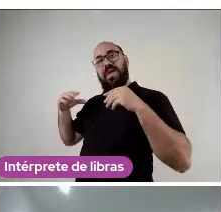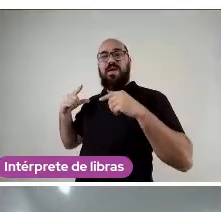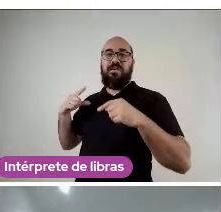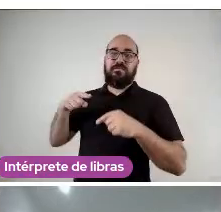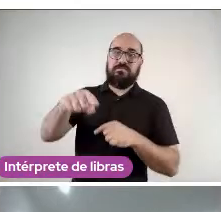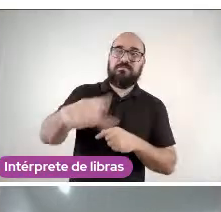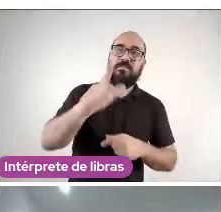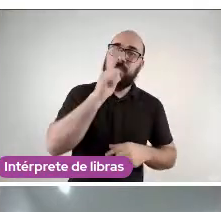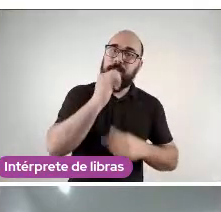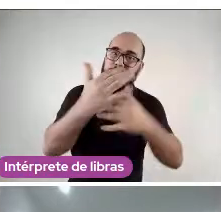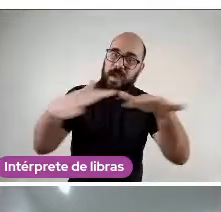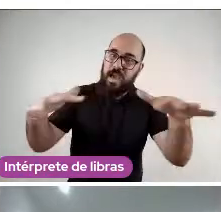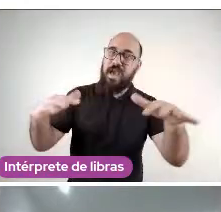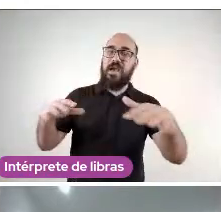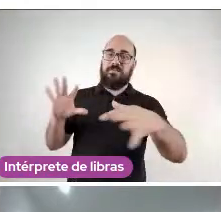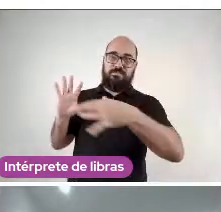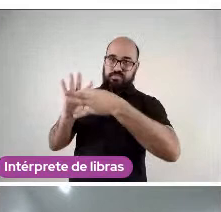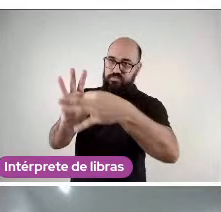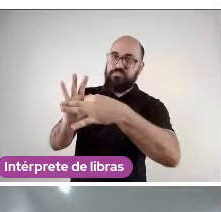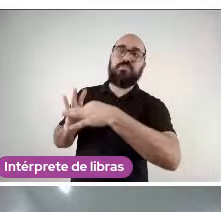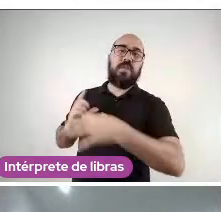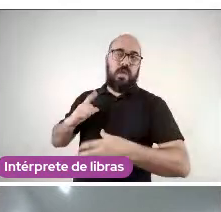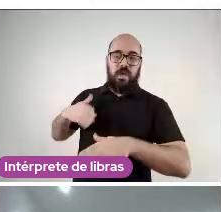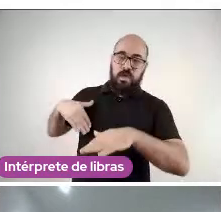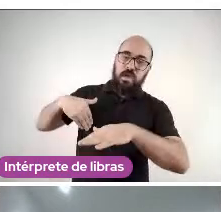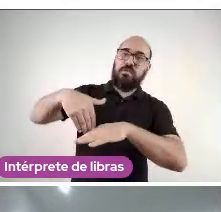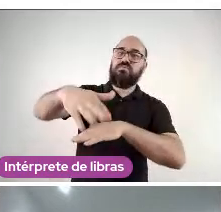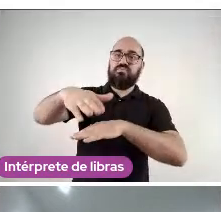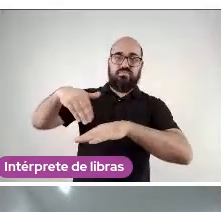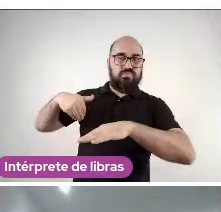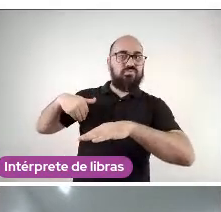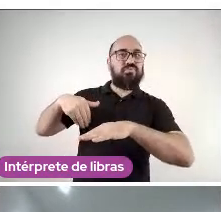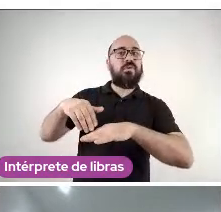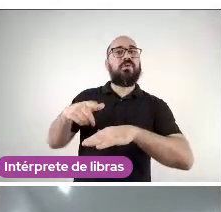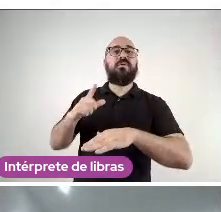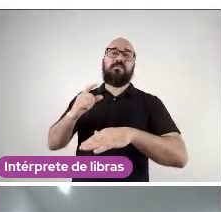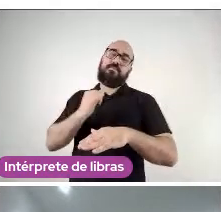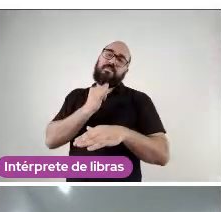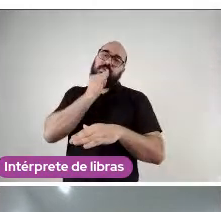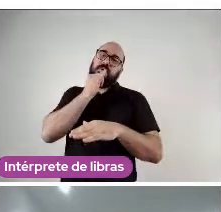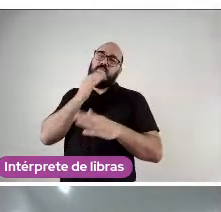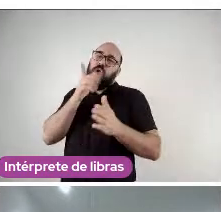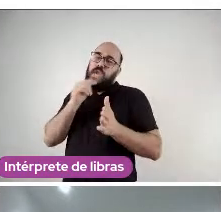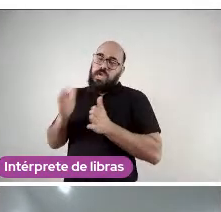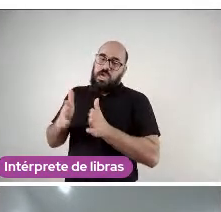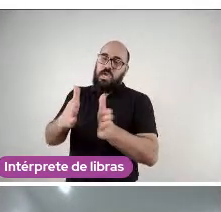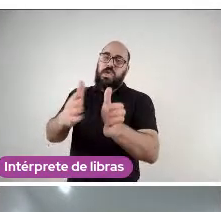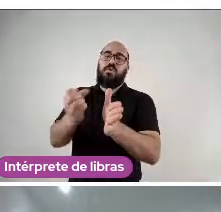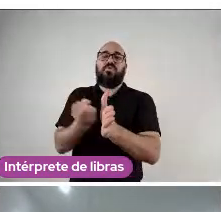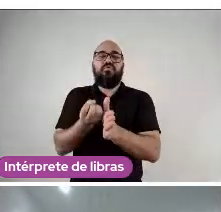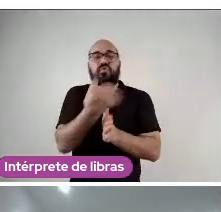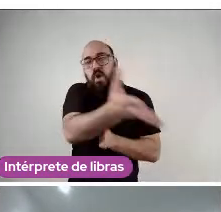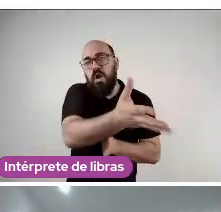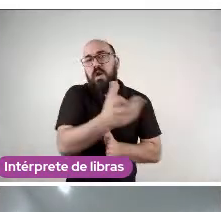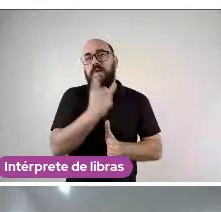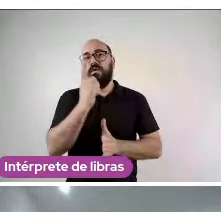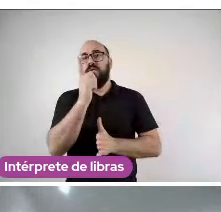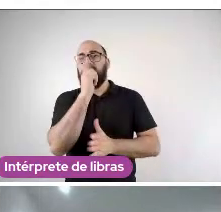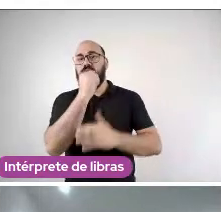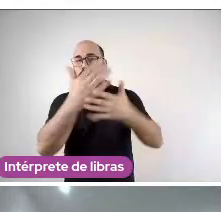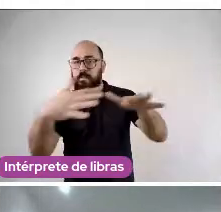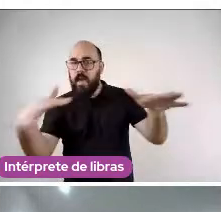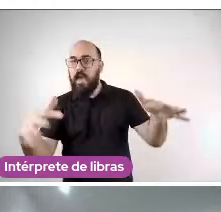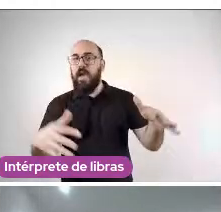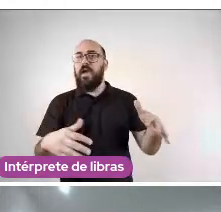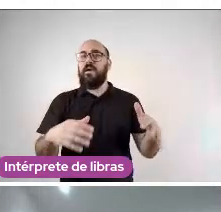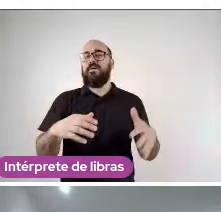de drenagem que vai carrear poluentes, por exemplo, resíduos que vão ser despejados no mar, como já mostrou,